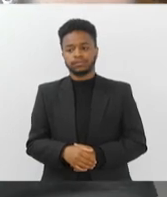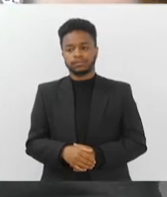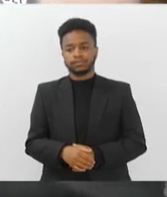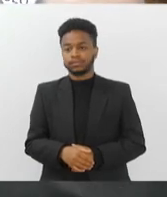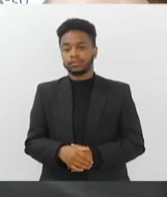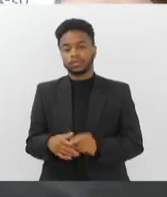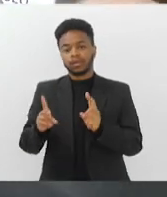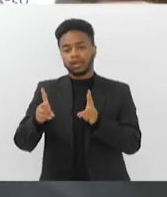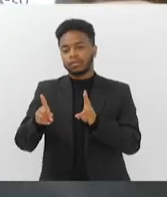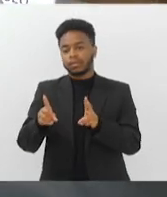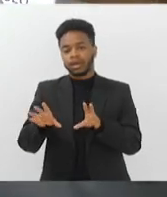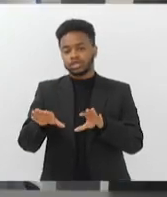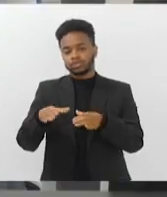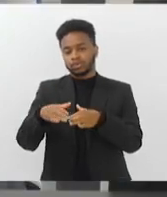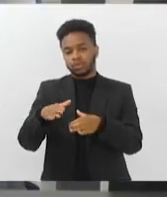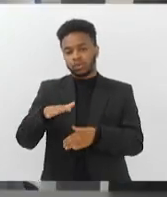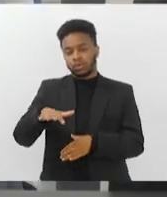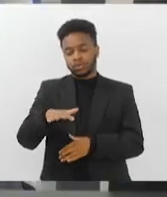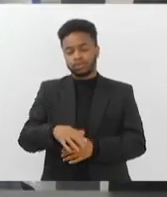mesma seara.